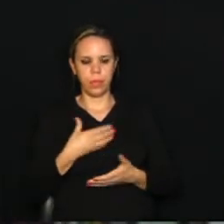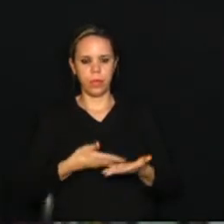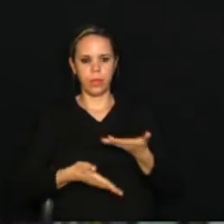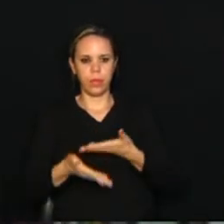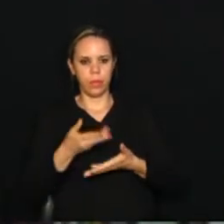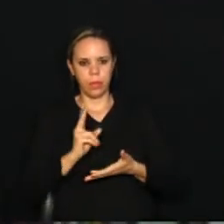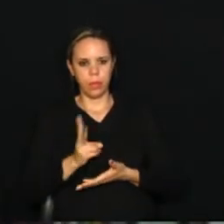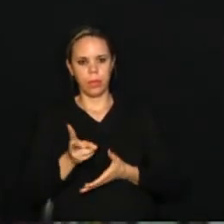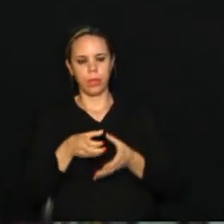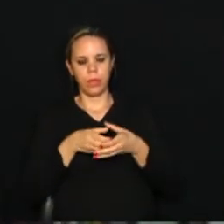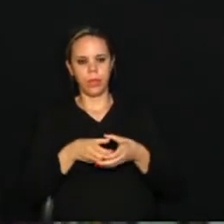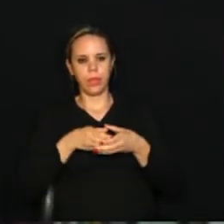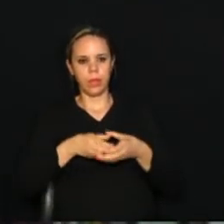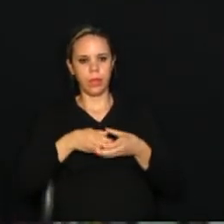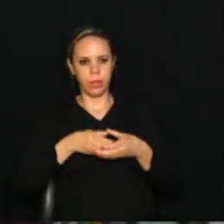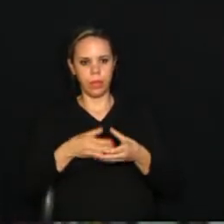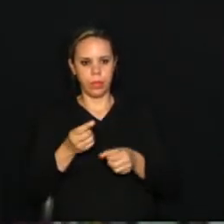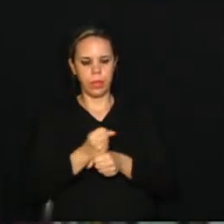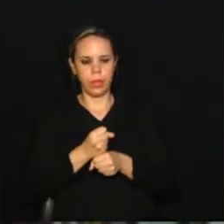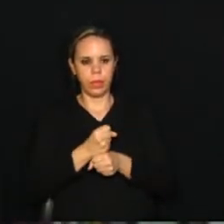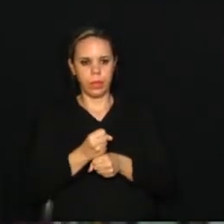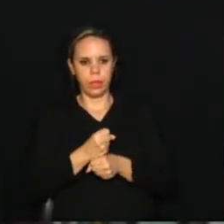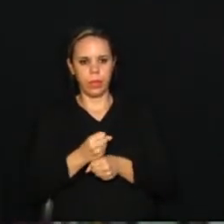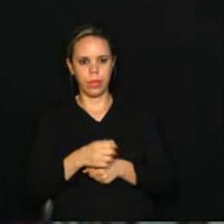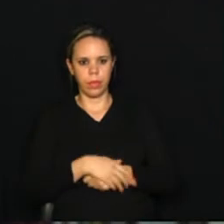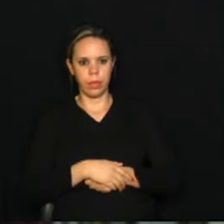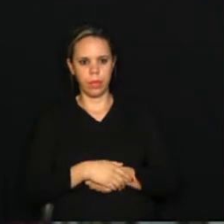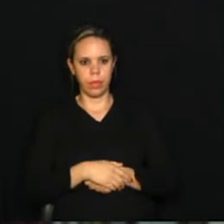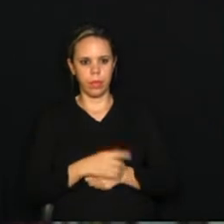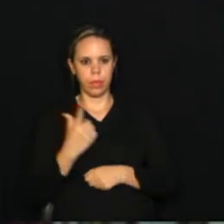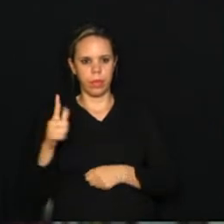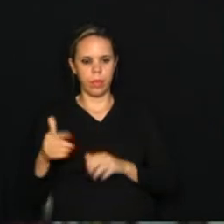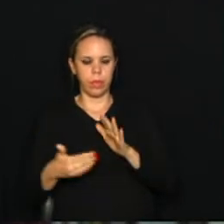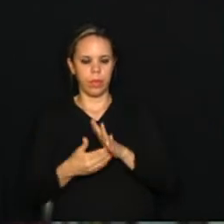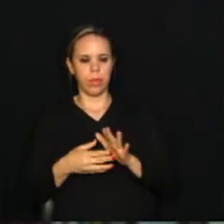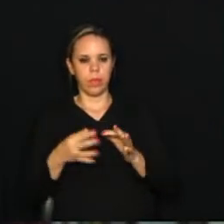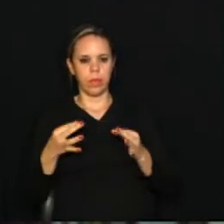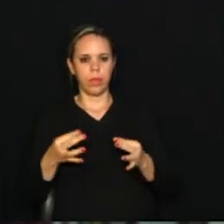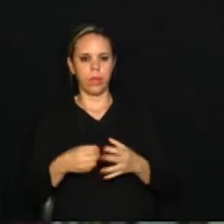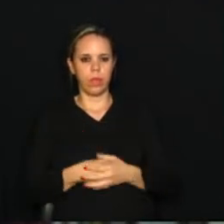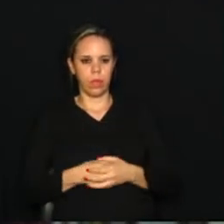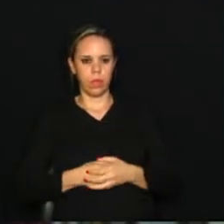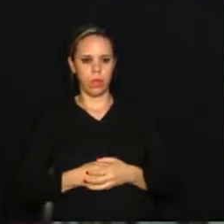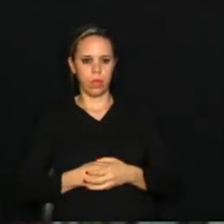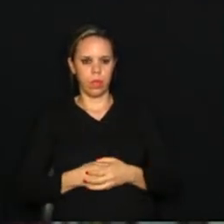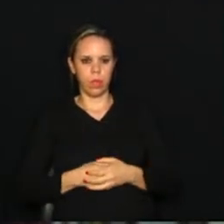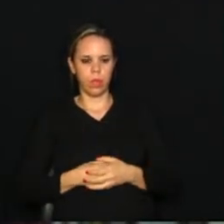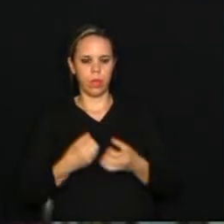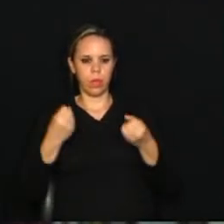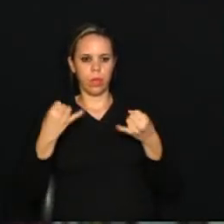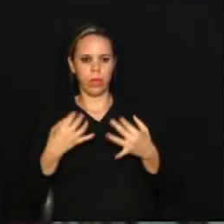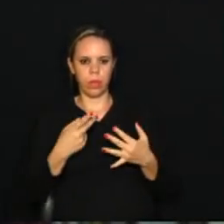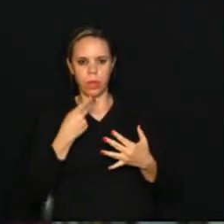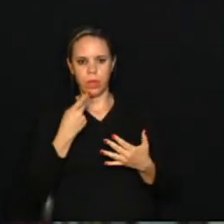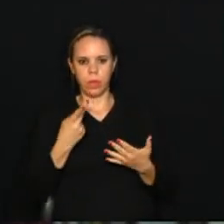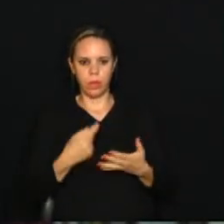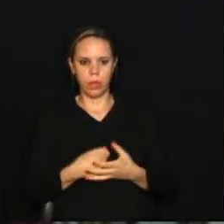isso muitos anos ainda. E uma última observação, um último comentário